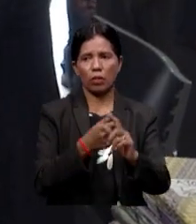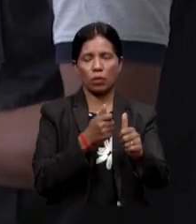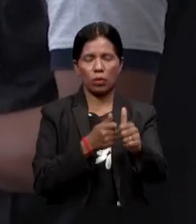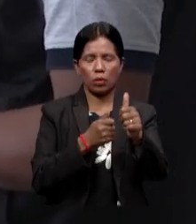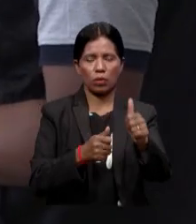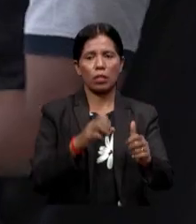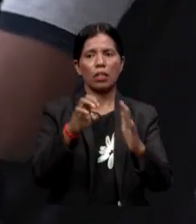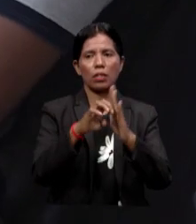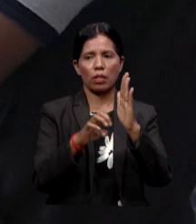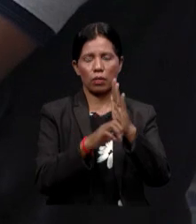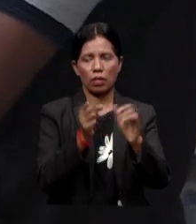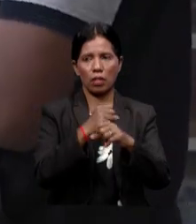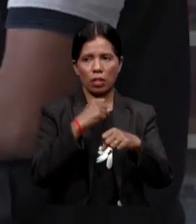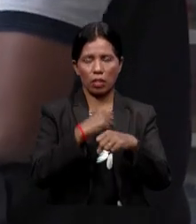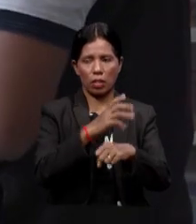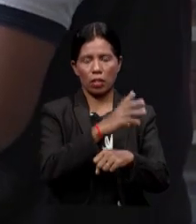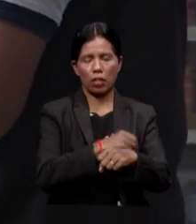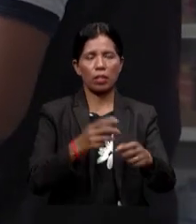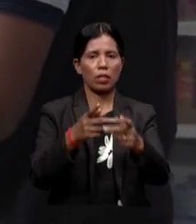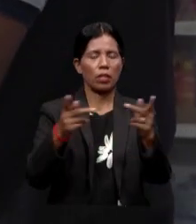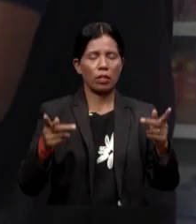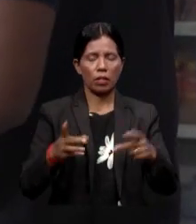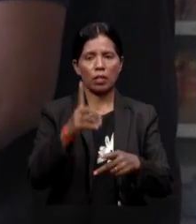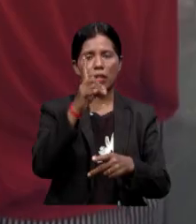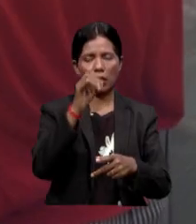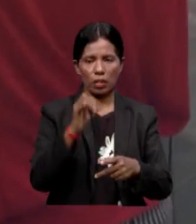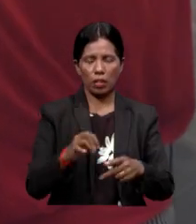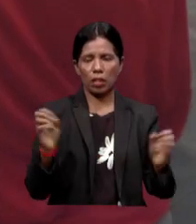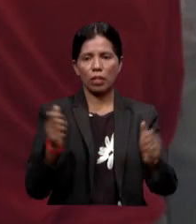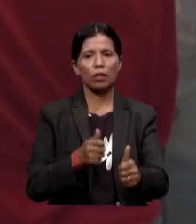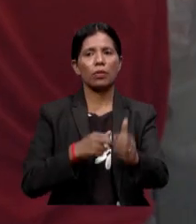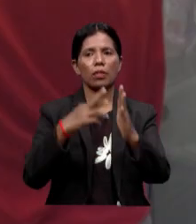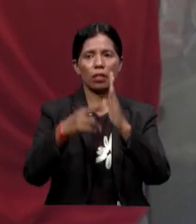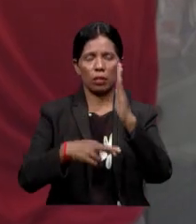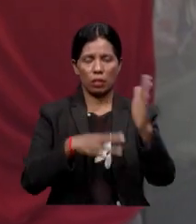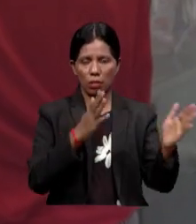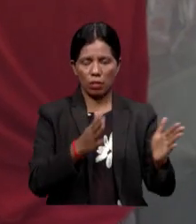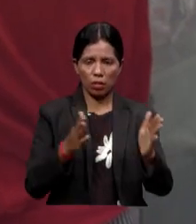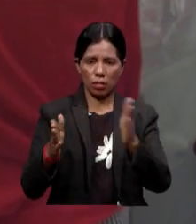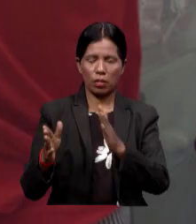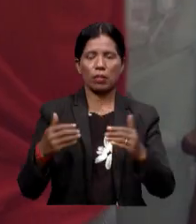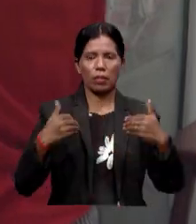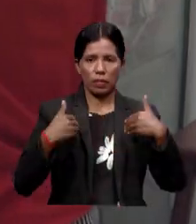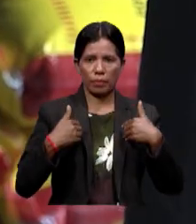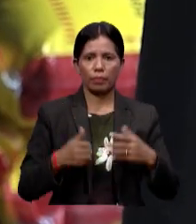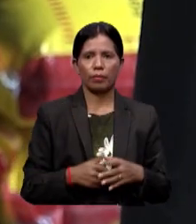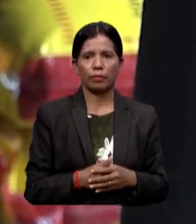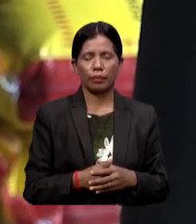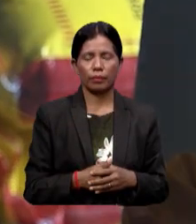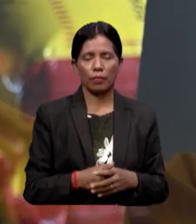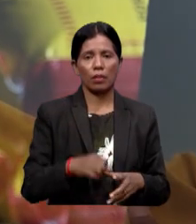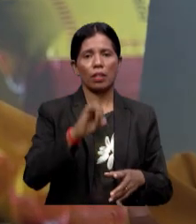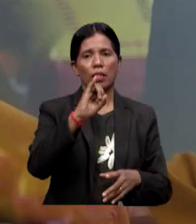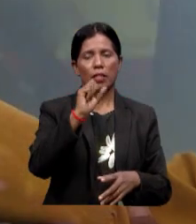estrutura agora, halo inspeção ba estacionamento iha capital dele, latuir regra no procedimento nebe iha. Inspetor